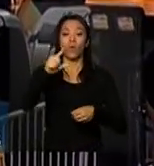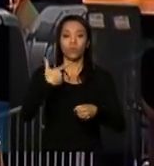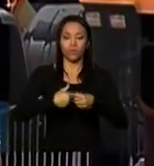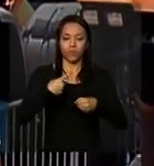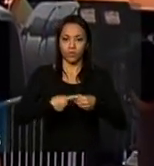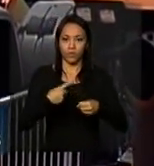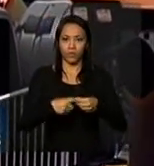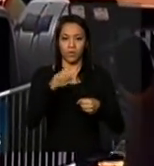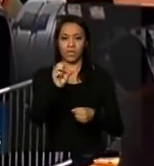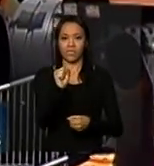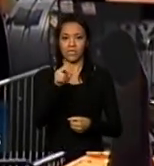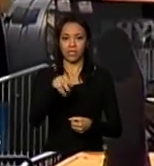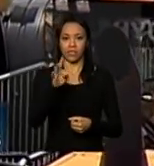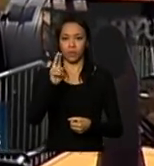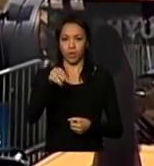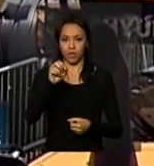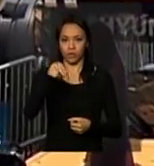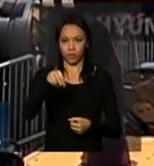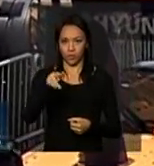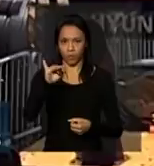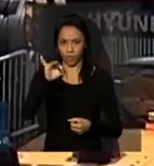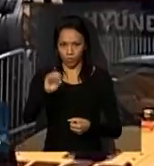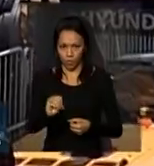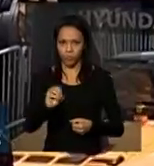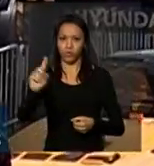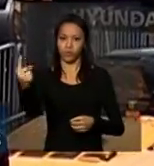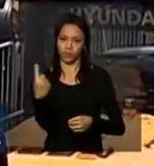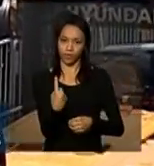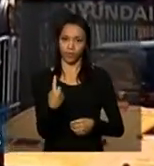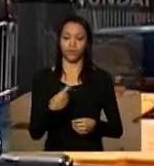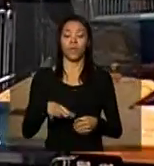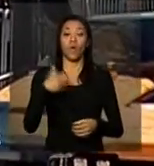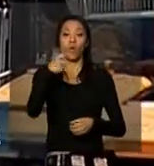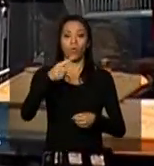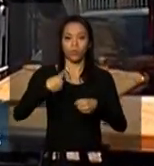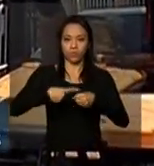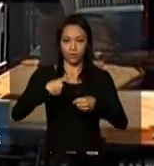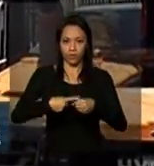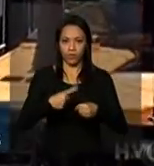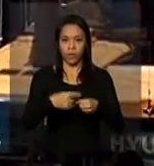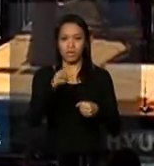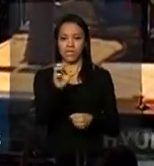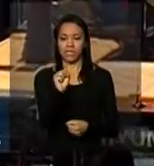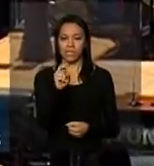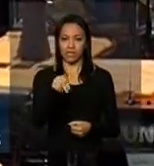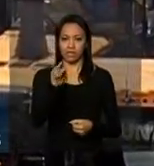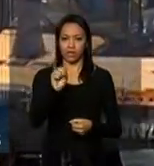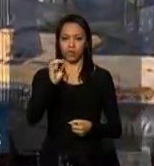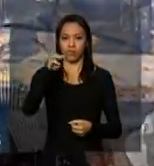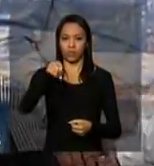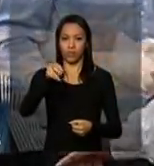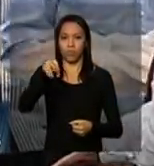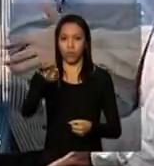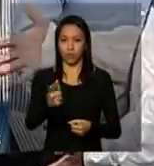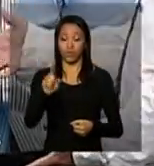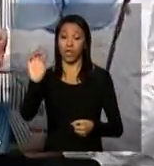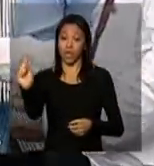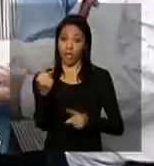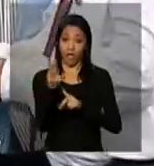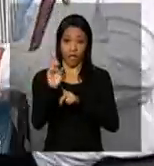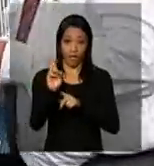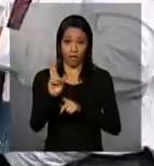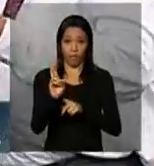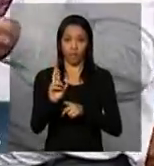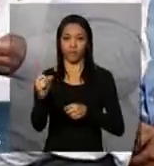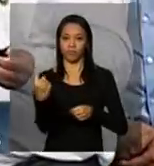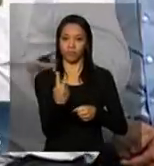Antônio do Itambé C Alves Diamantino Santos representando Prefeito o Senor